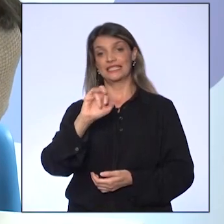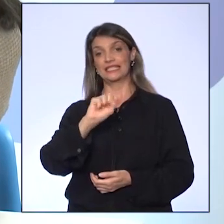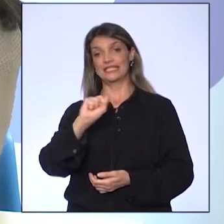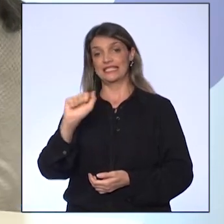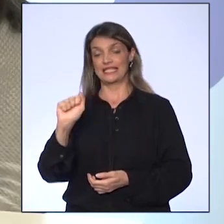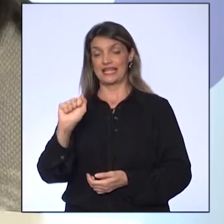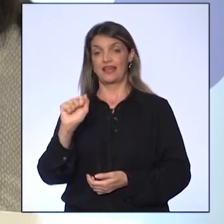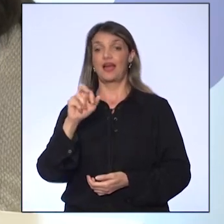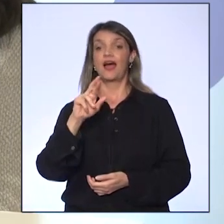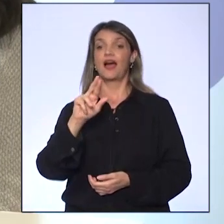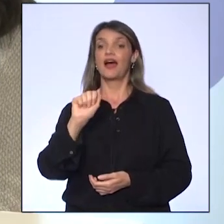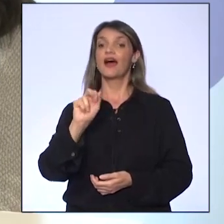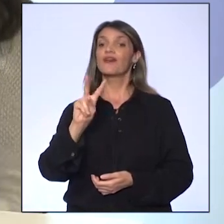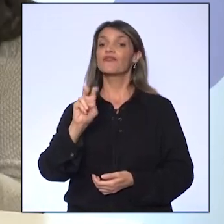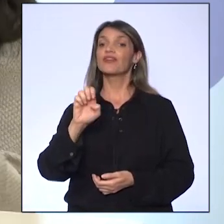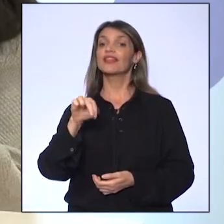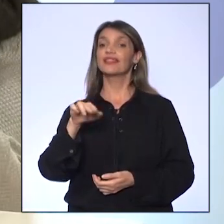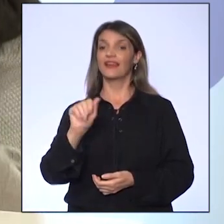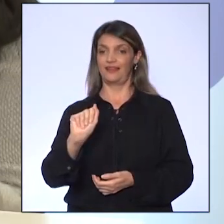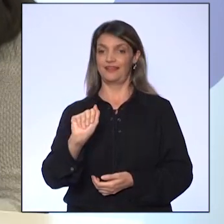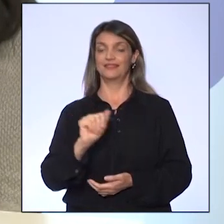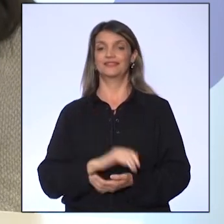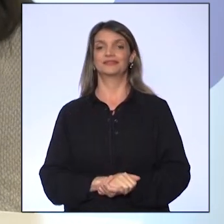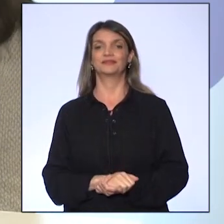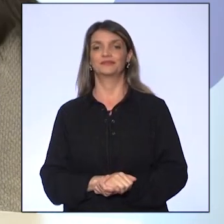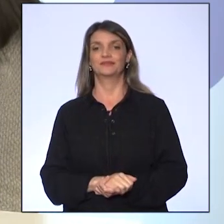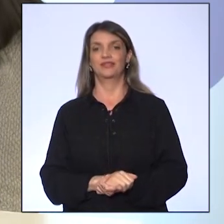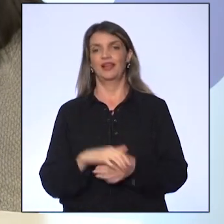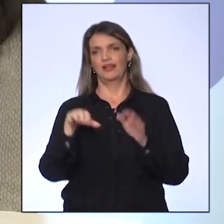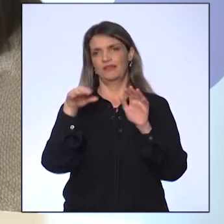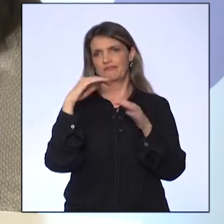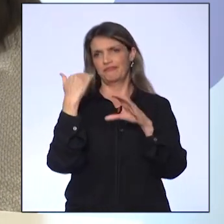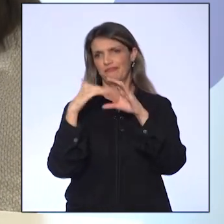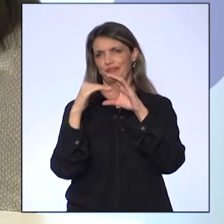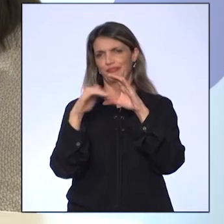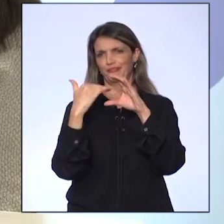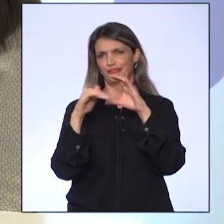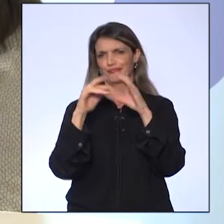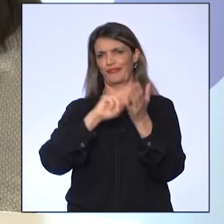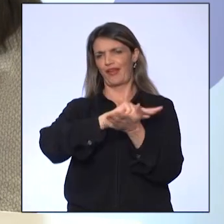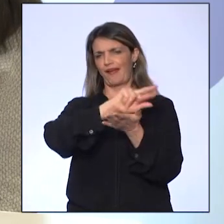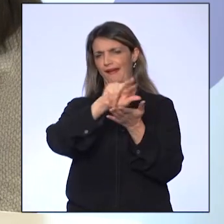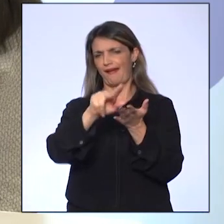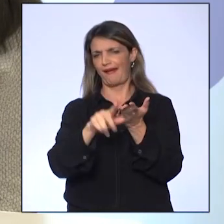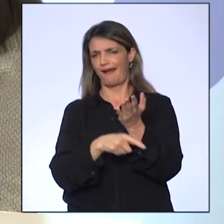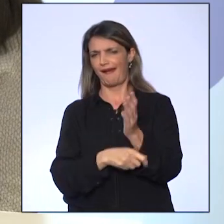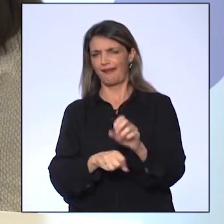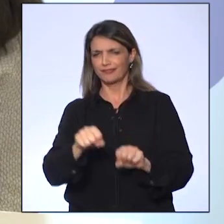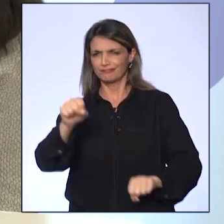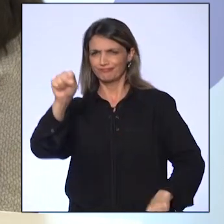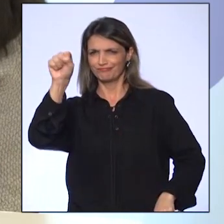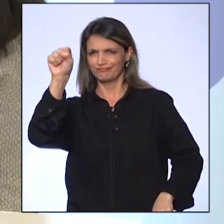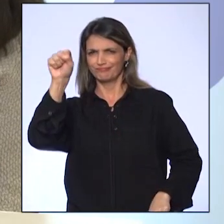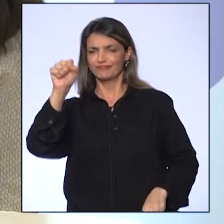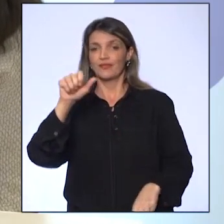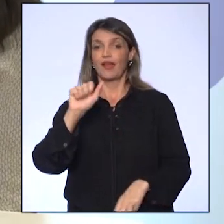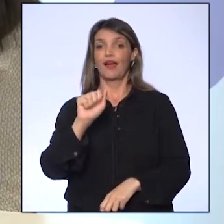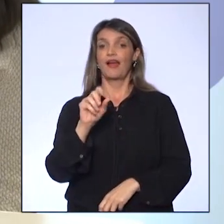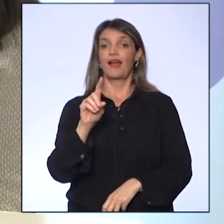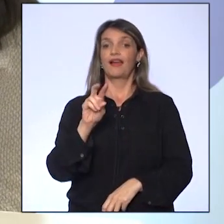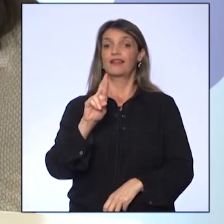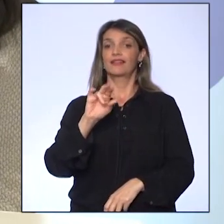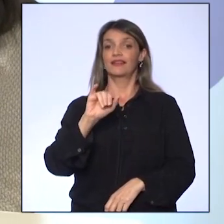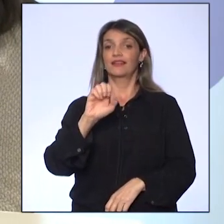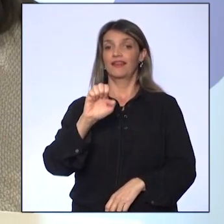Ravena. E agora eles continuam postando aqui ainda outras mensagens. Está entrando a da Adriele.